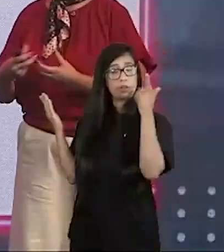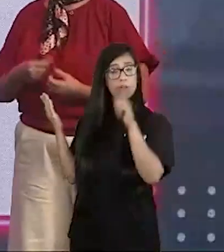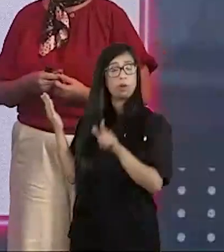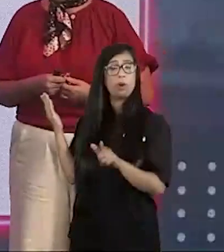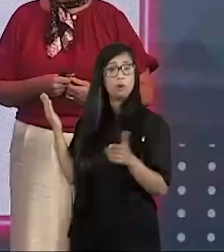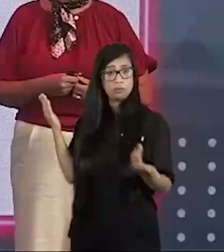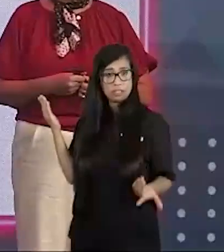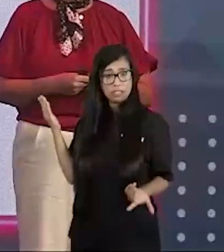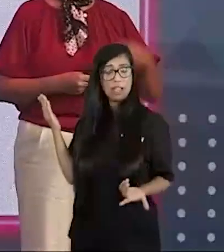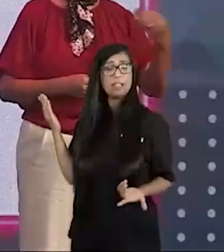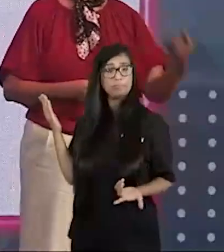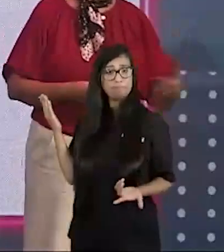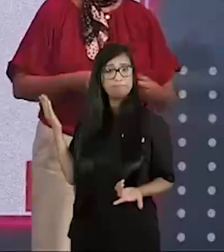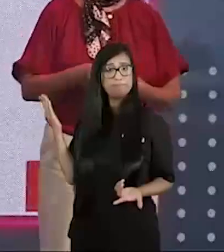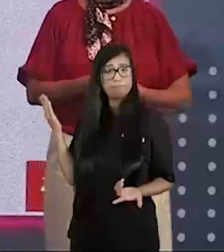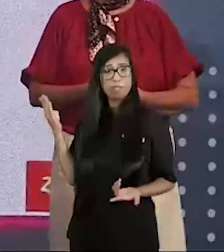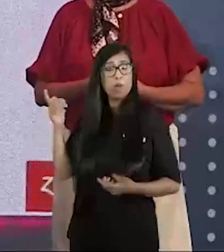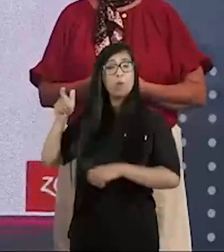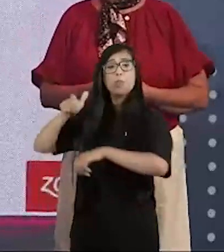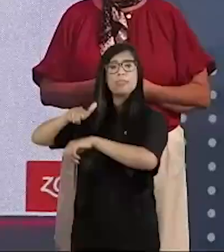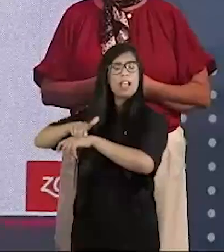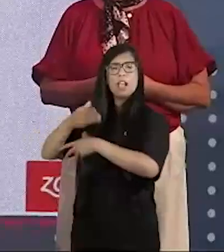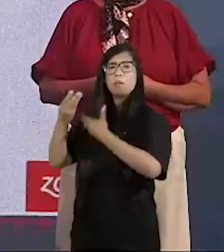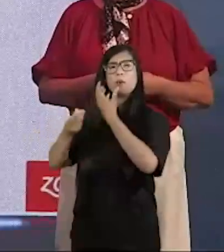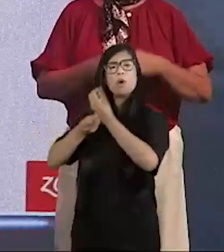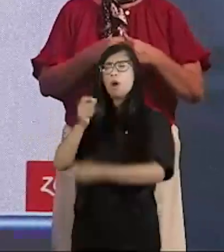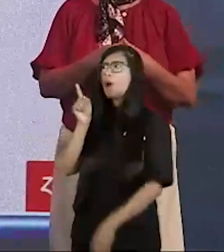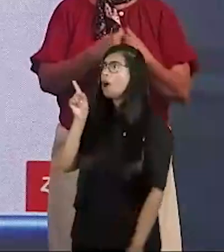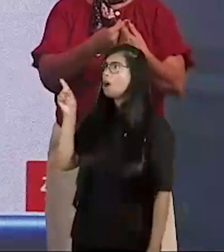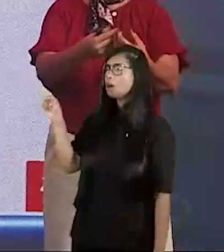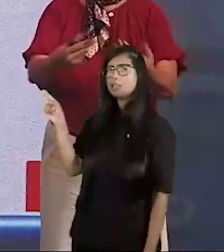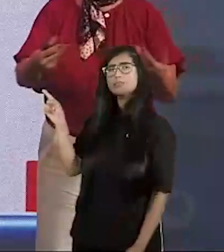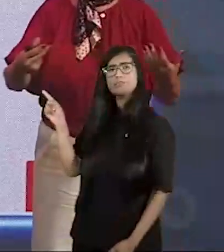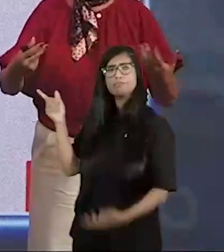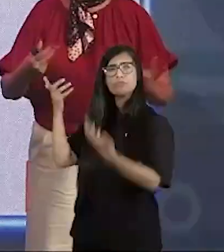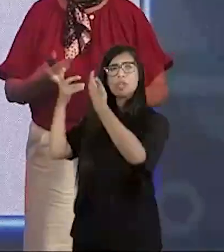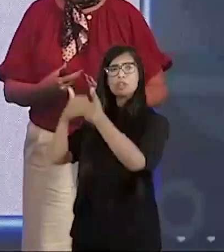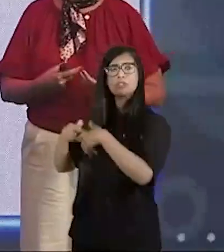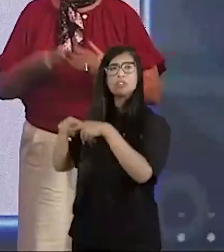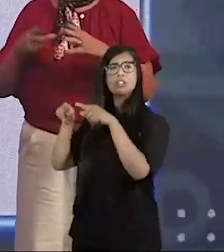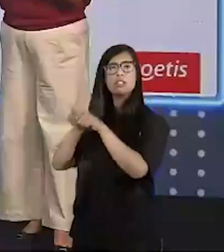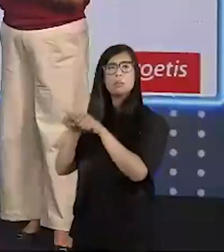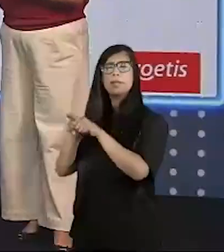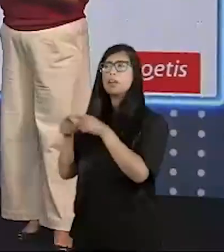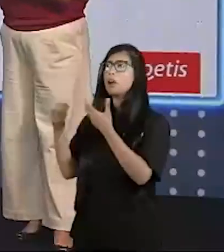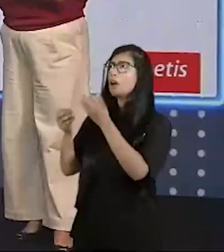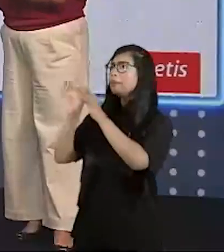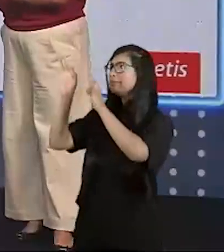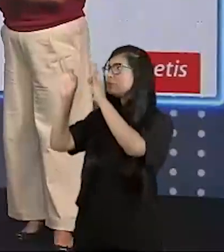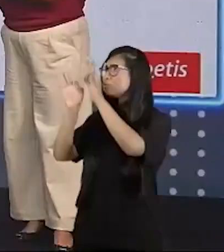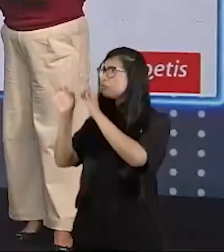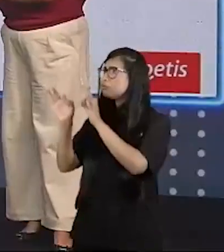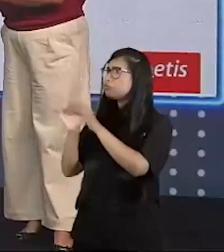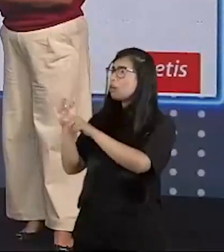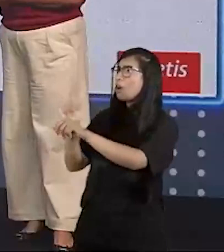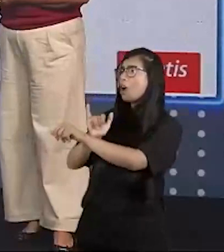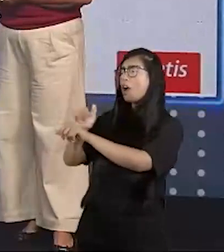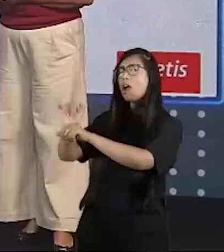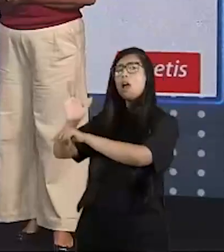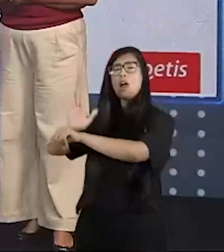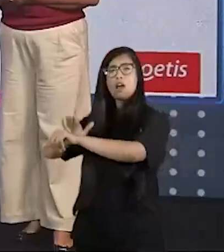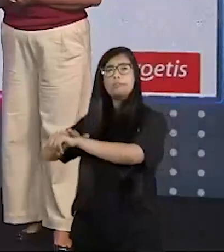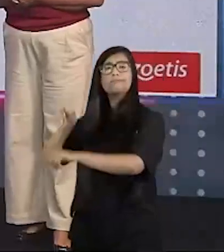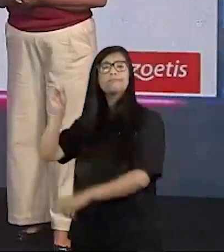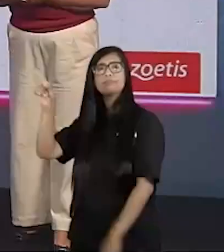as manifestações, o tempo de repetição. É tentar montar uma suspeita ali, no dia a dia, no